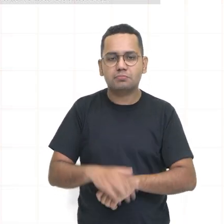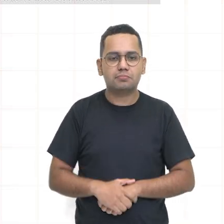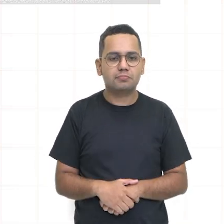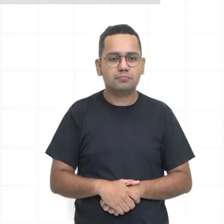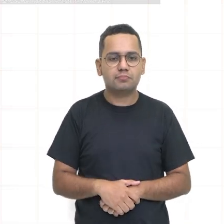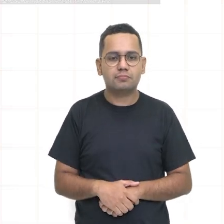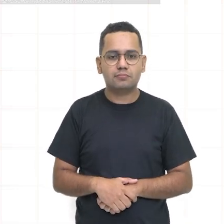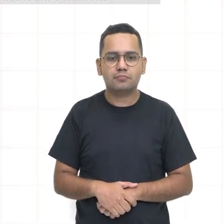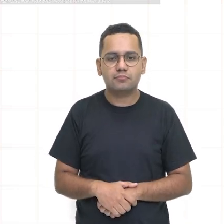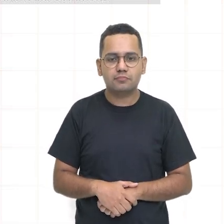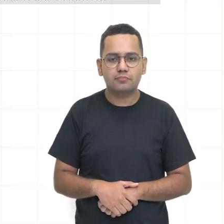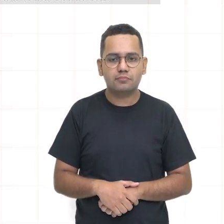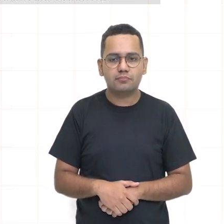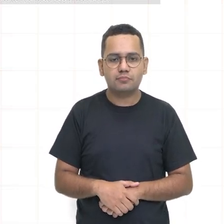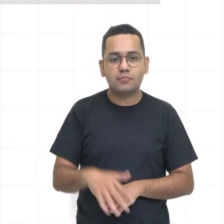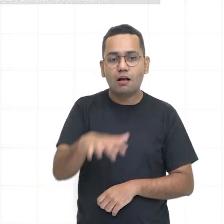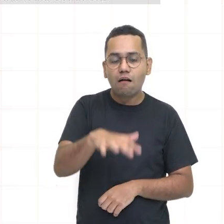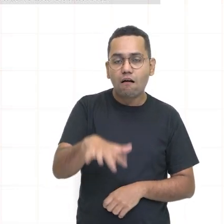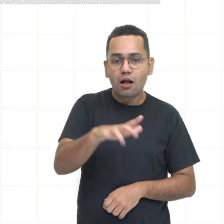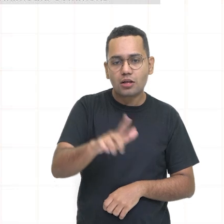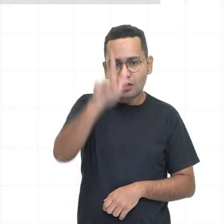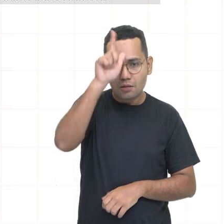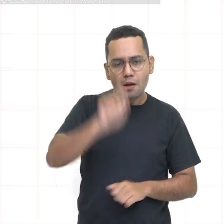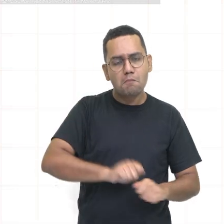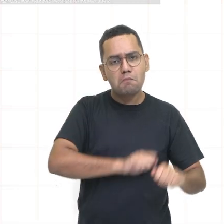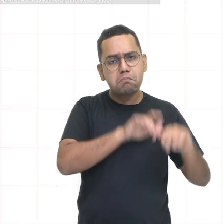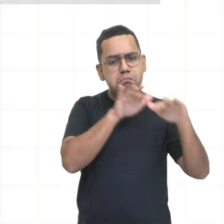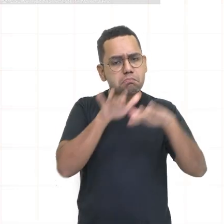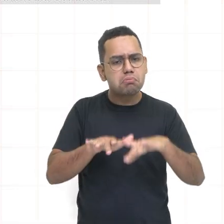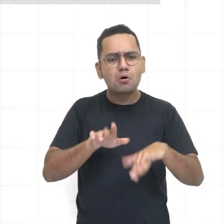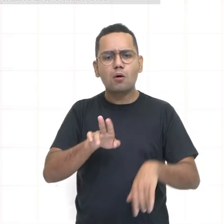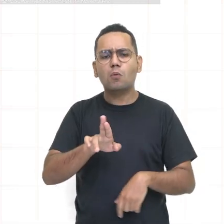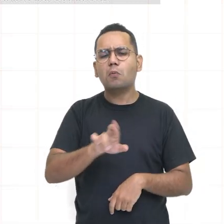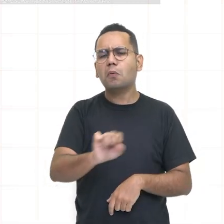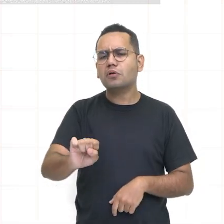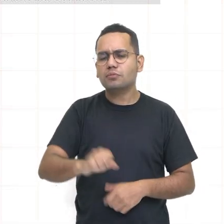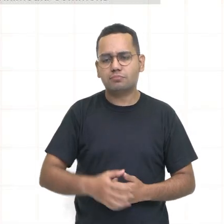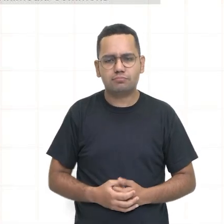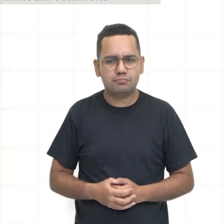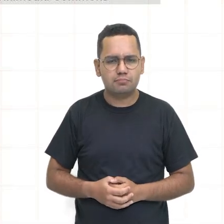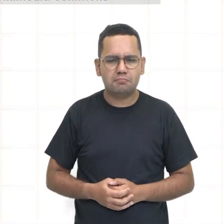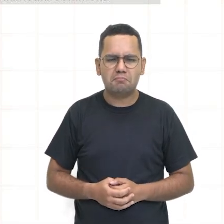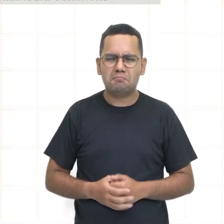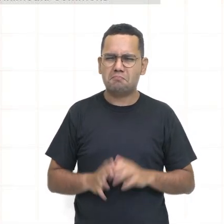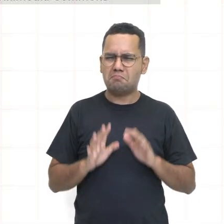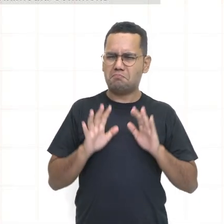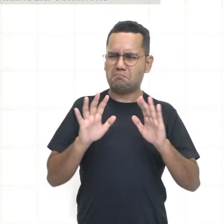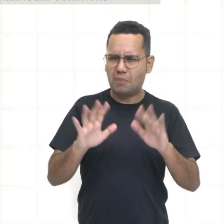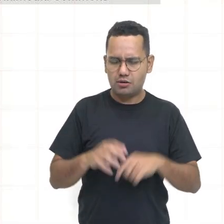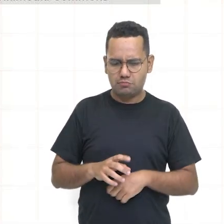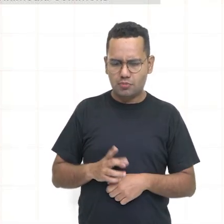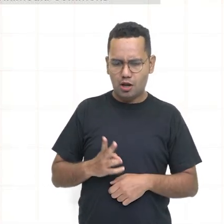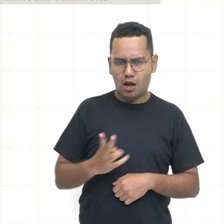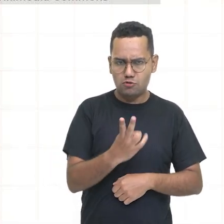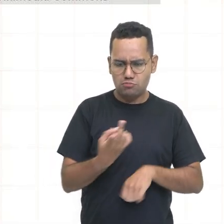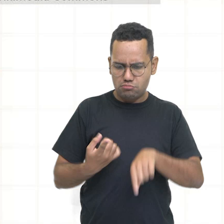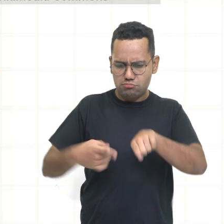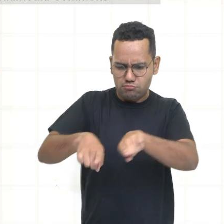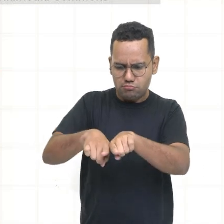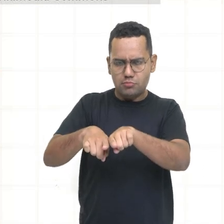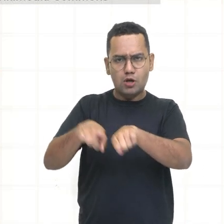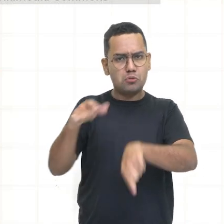invasão alemã à União Soviética. Professora, mas a Alemanha e a União Soviética não tinham um tratado de não